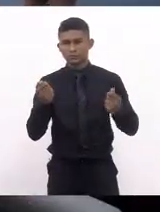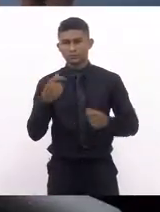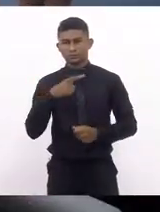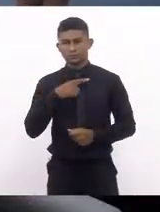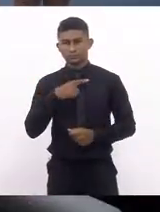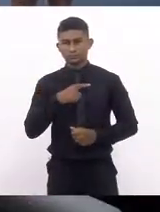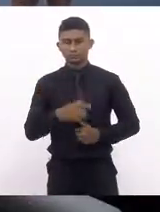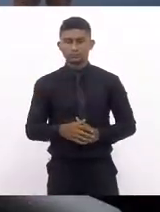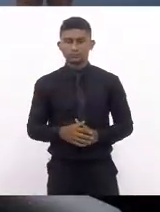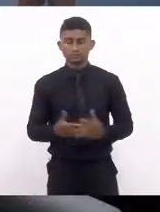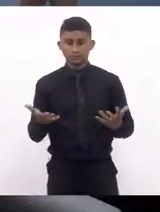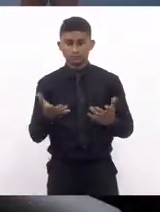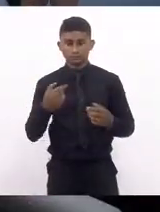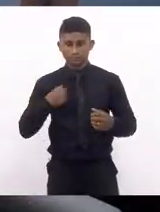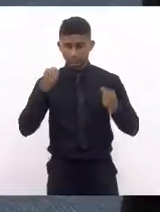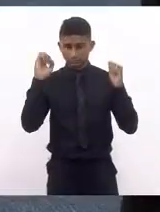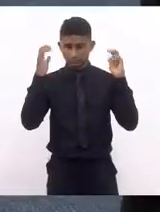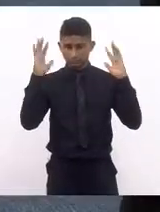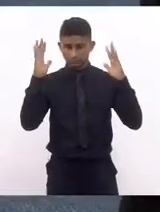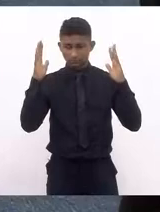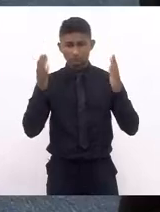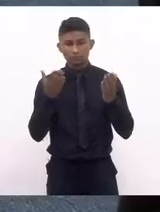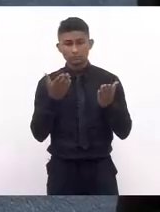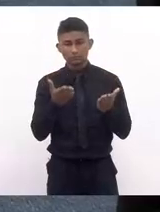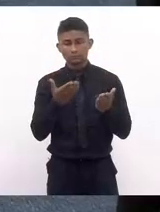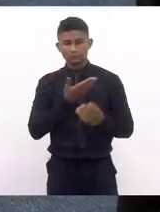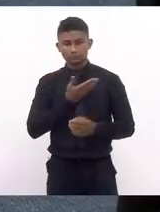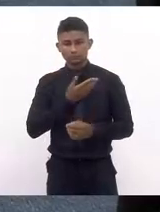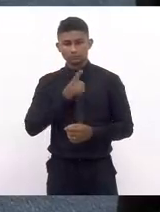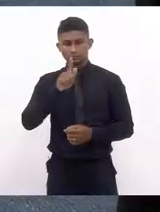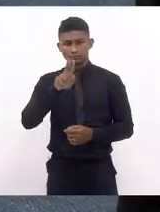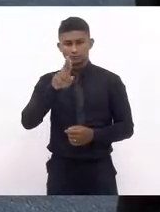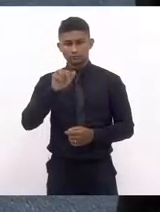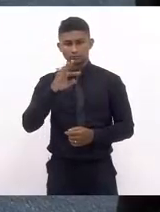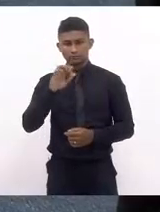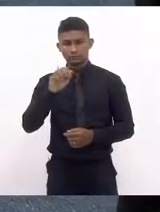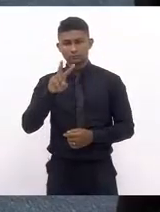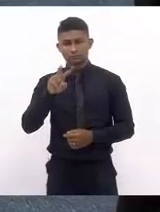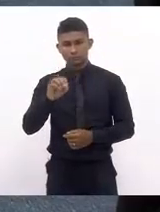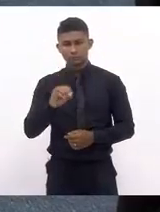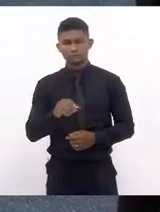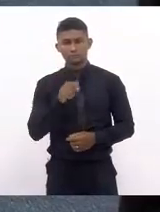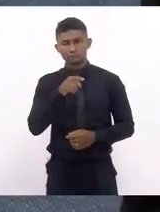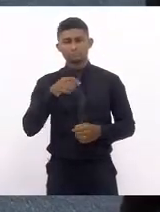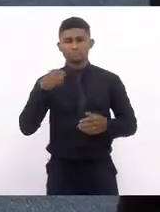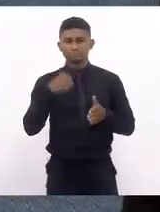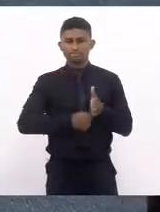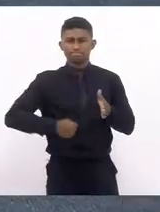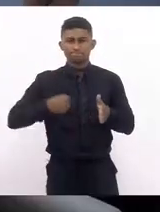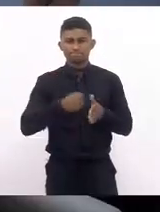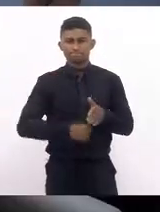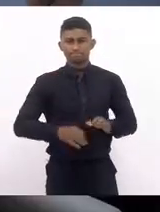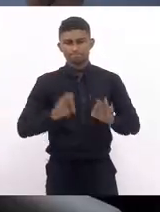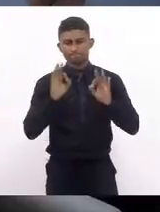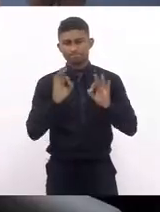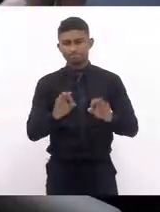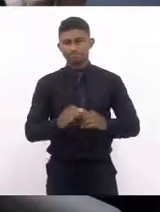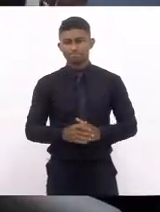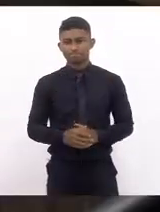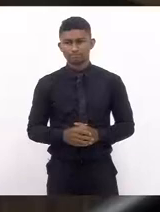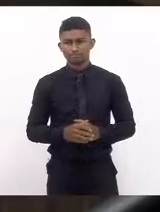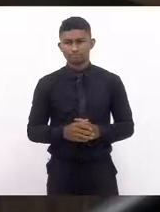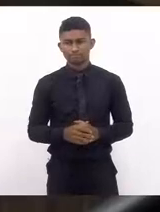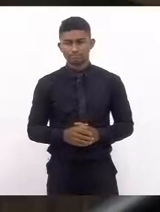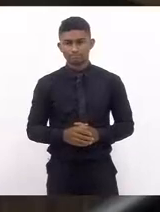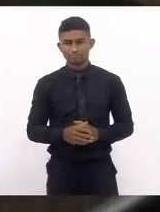quero parabenizar o nosso companheiro Gustavo Schmitt Schmitt guerreiro lutador juntamente